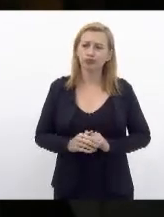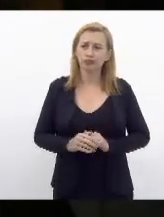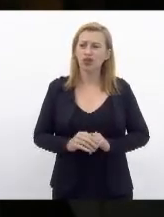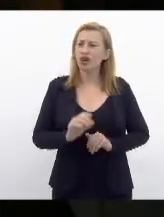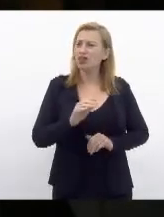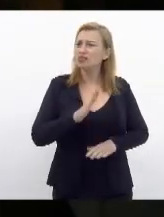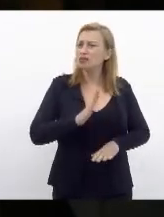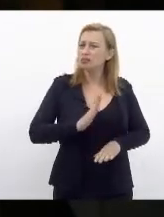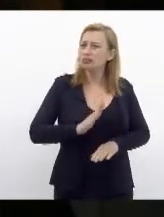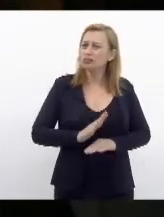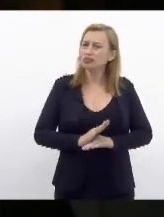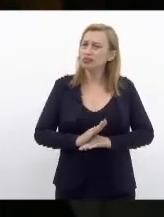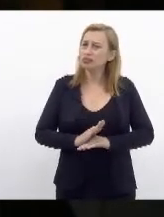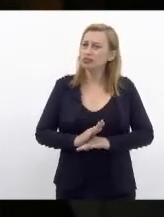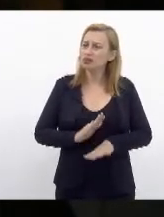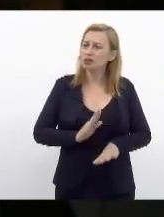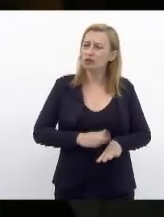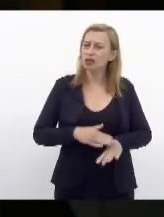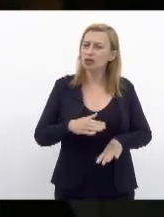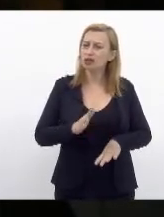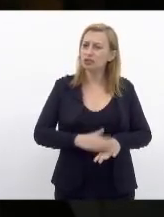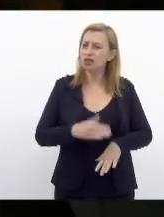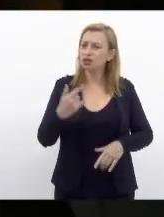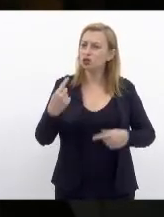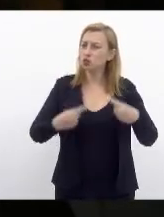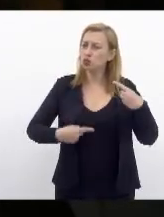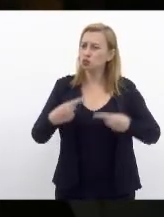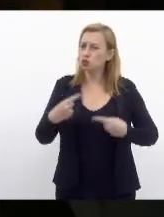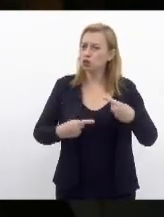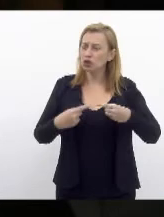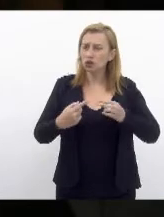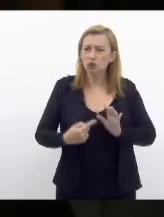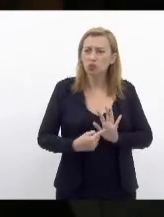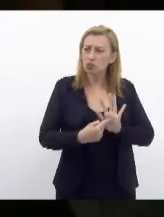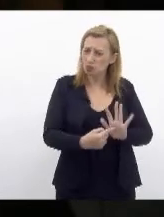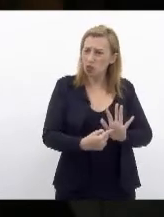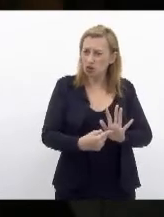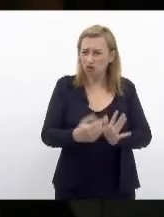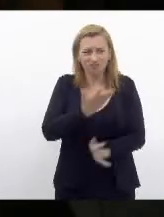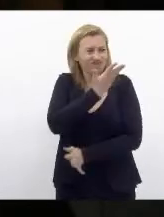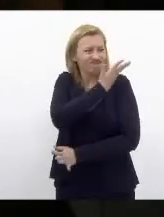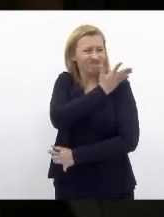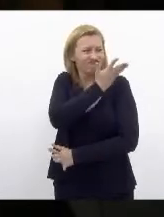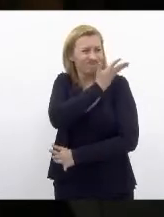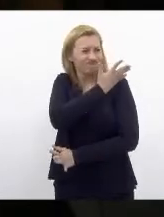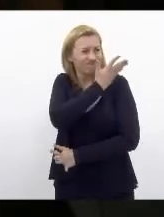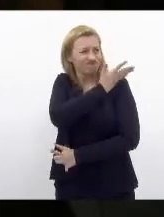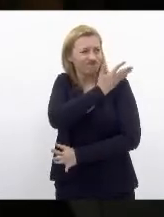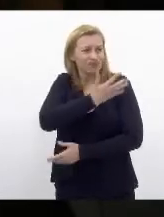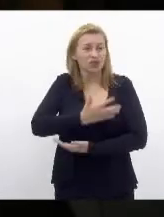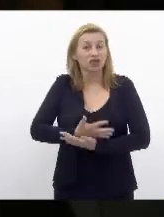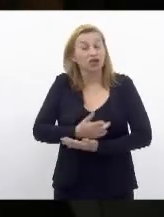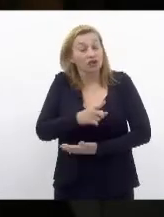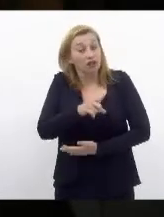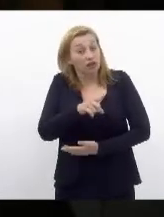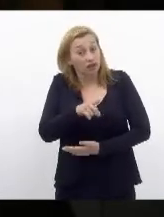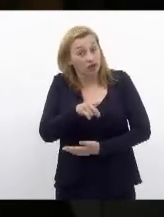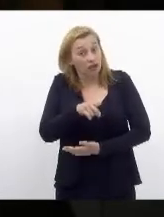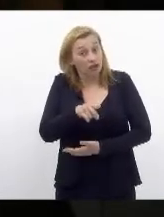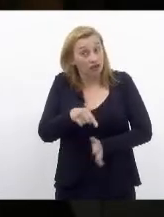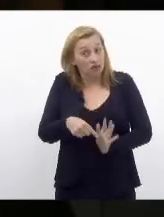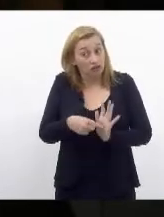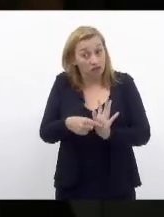cada vez que um político expressa preconceito, ele vai